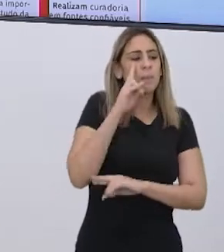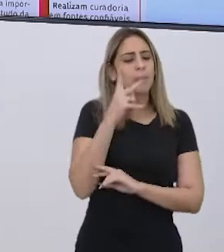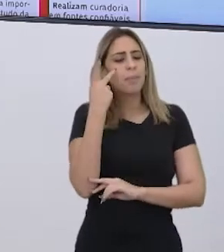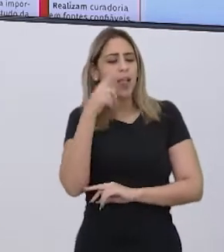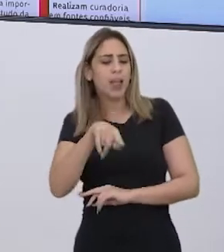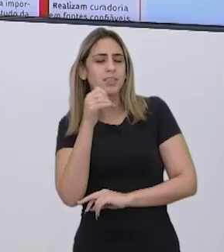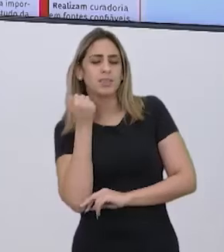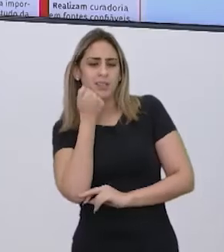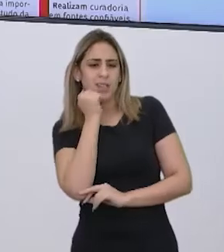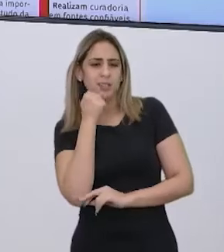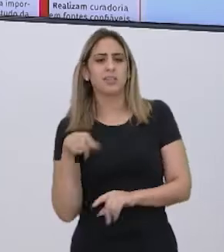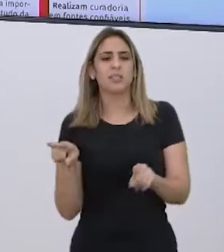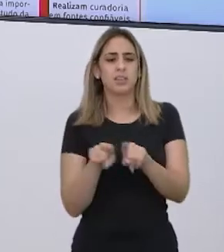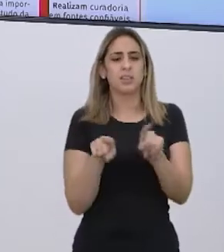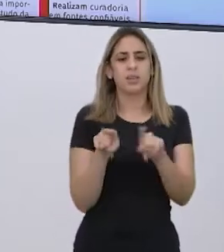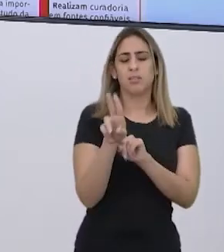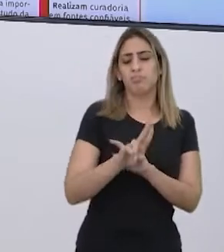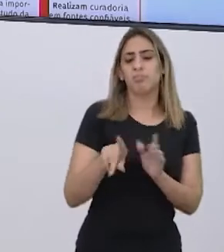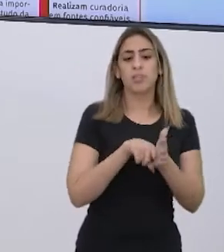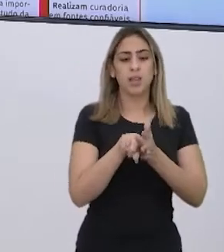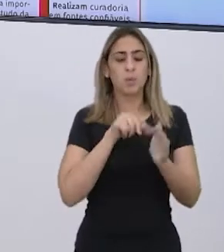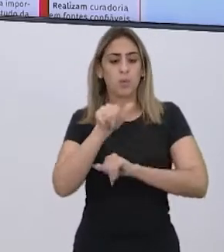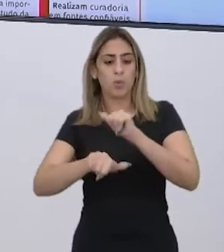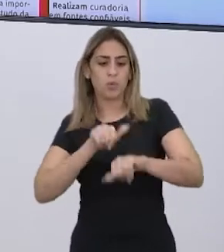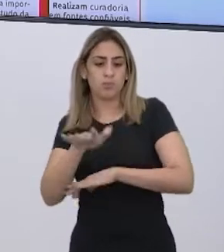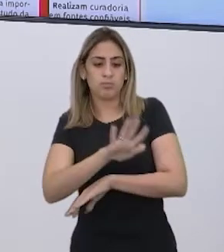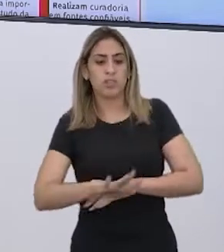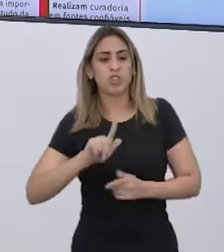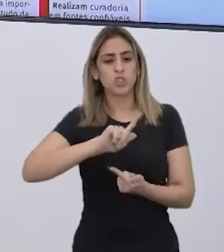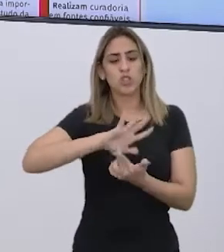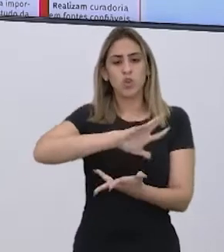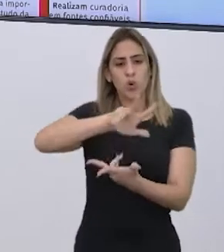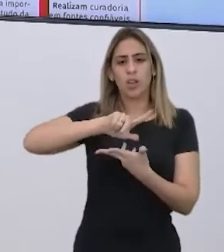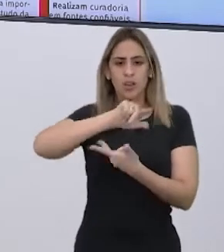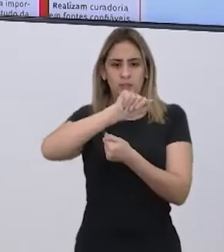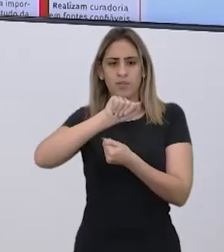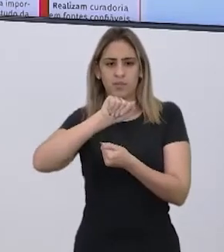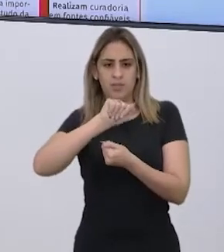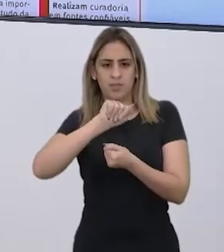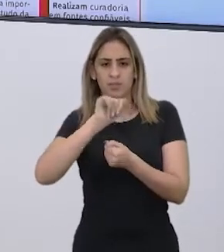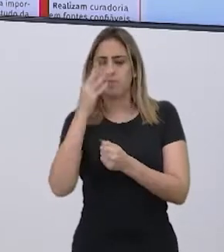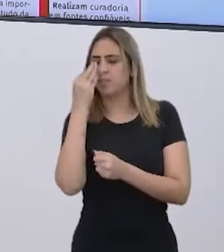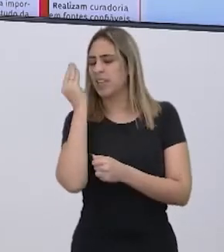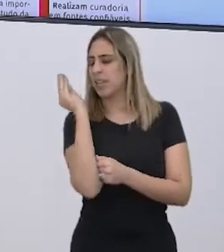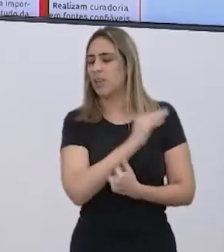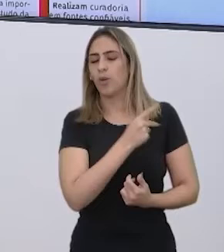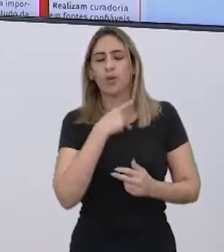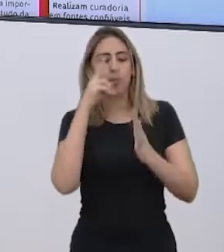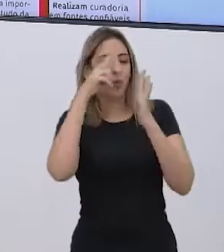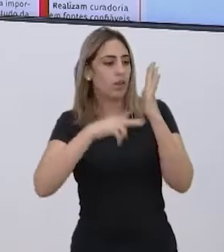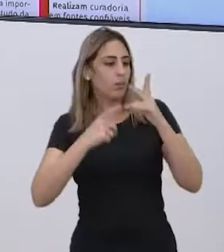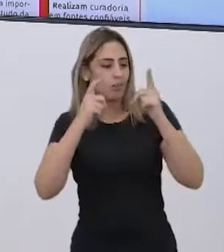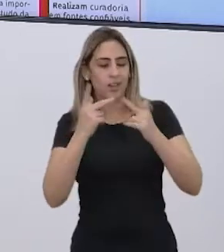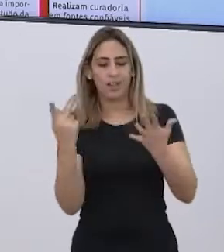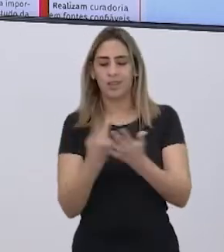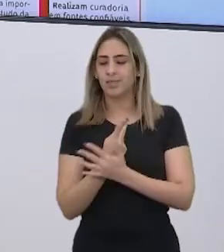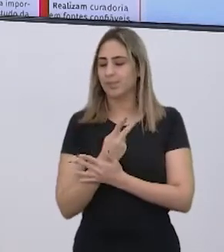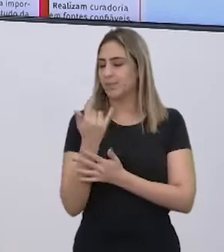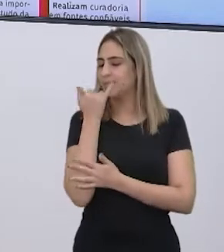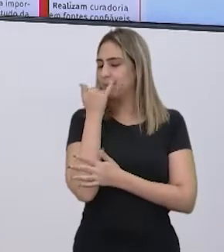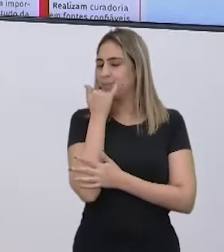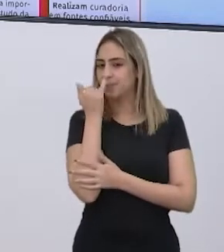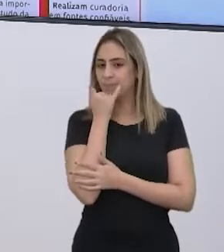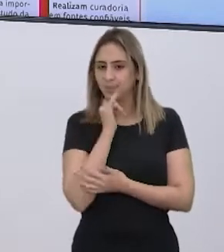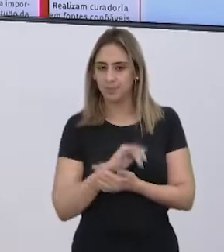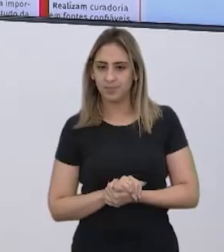ciência. A gente também estava analisando as mudanças do espaço geográfico. Eu tô lendo no lugar errado. Ignora. Desce de novo, tá lendo no